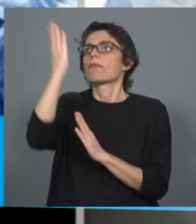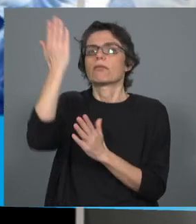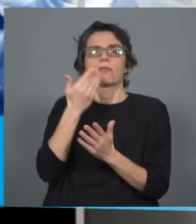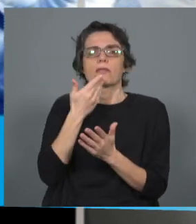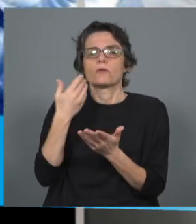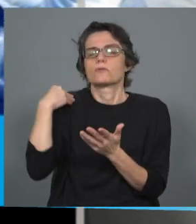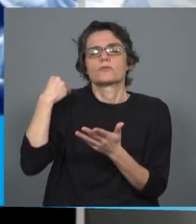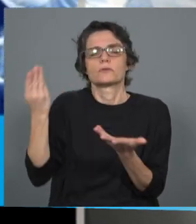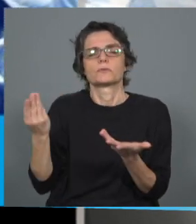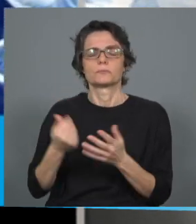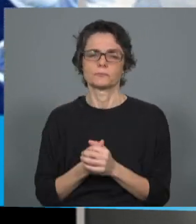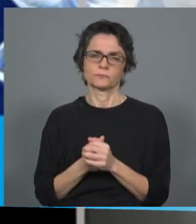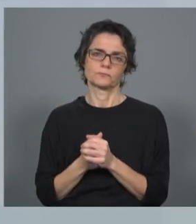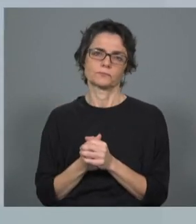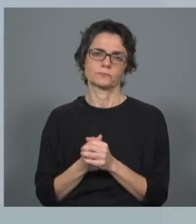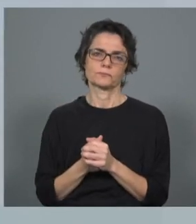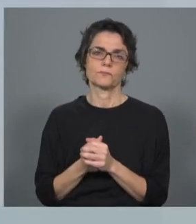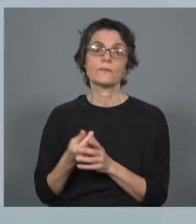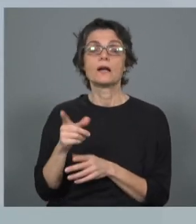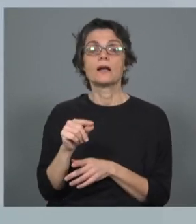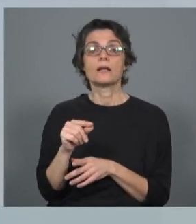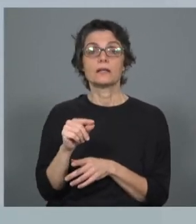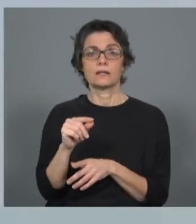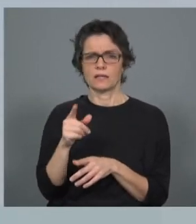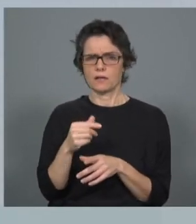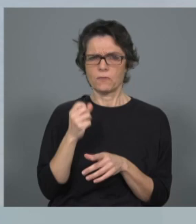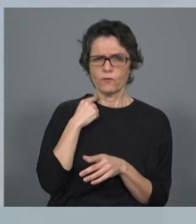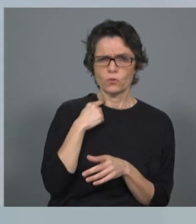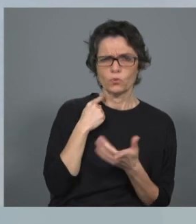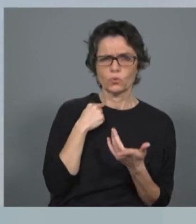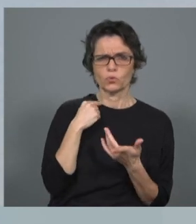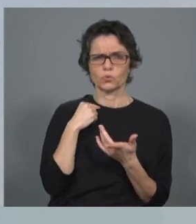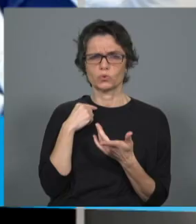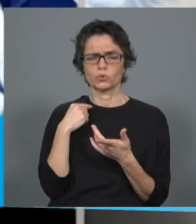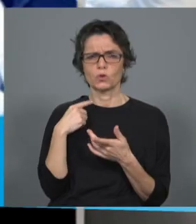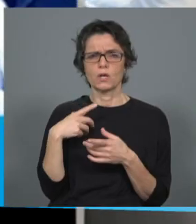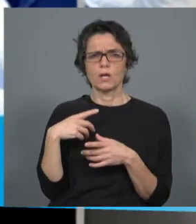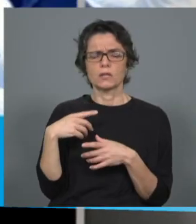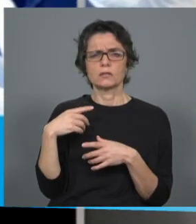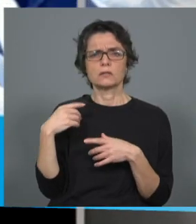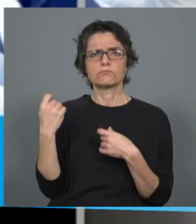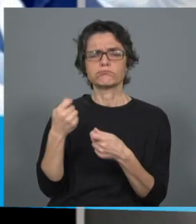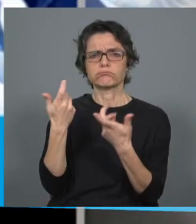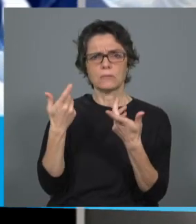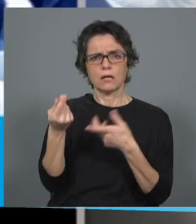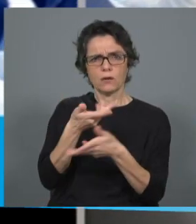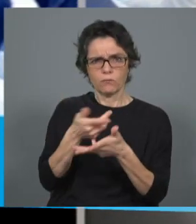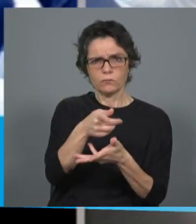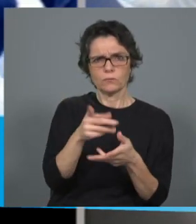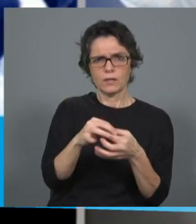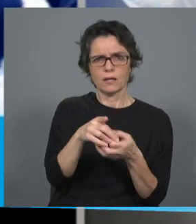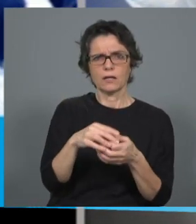poderia responder. Pelo meio, houve um curso de marketing, não é? É verdade. Este acidente acontece quando eu